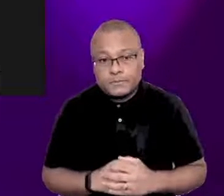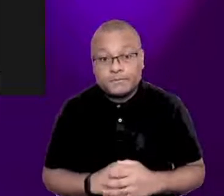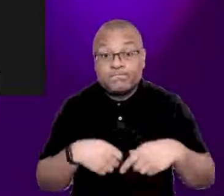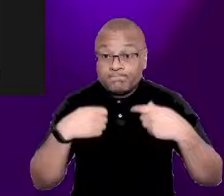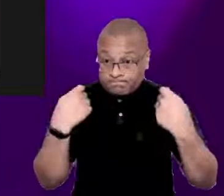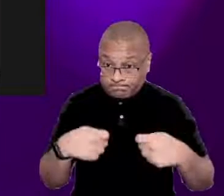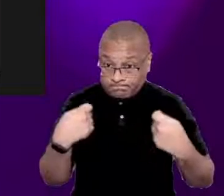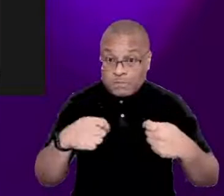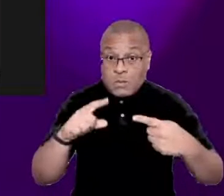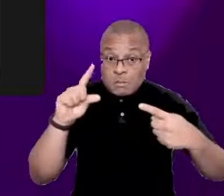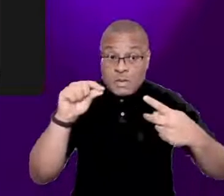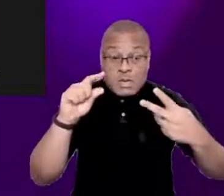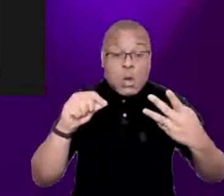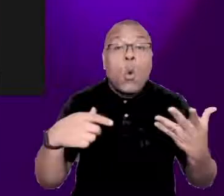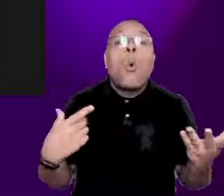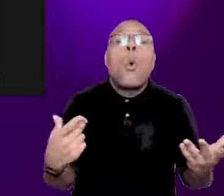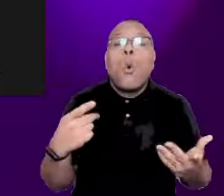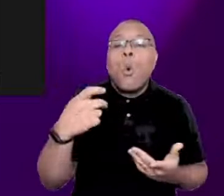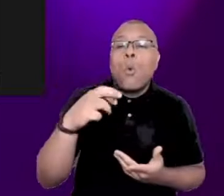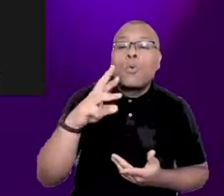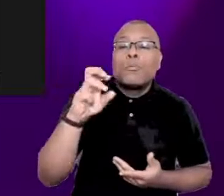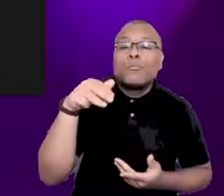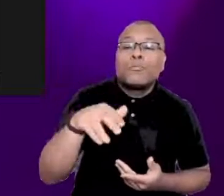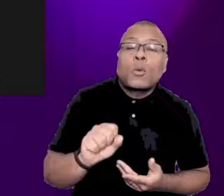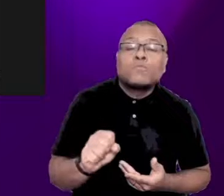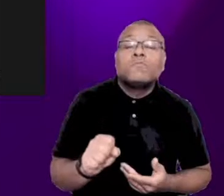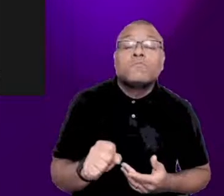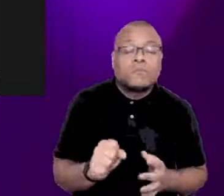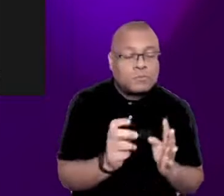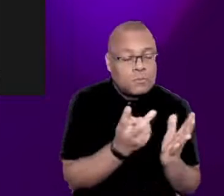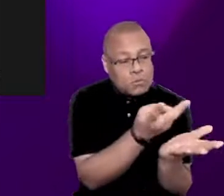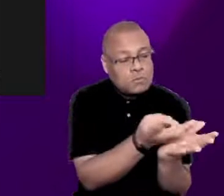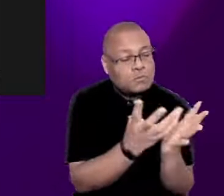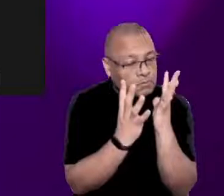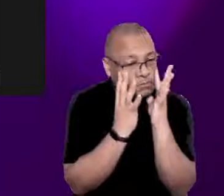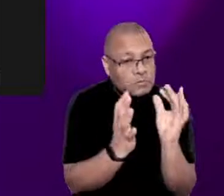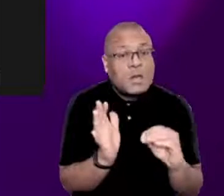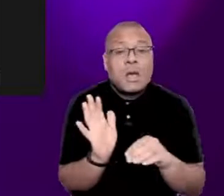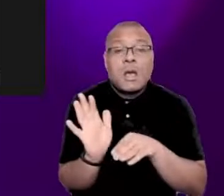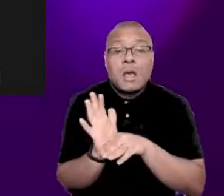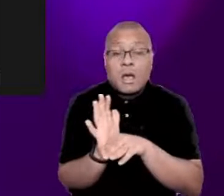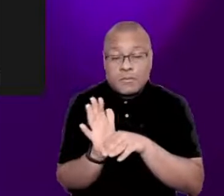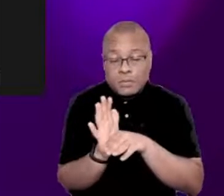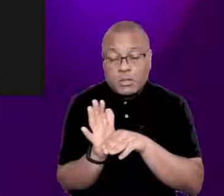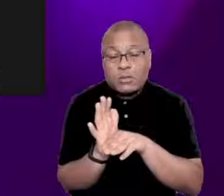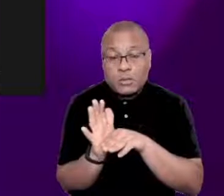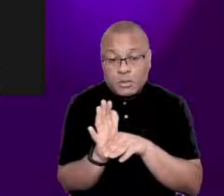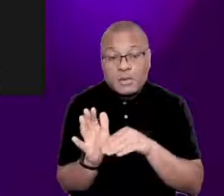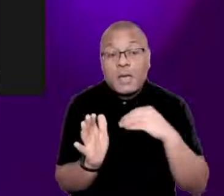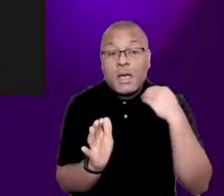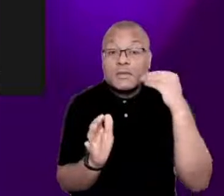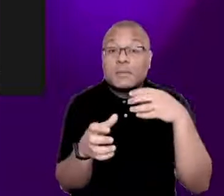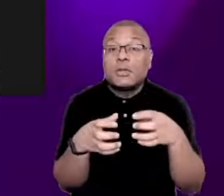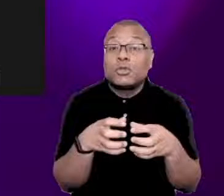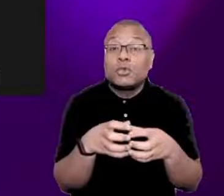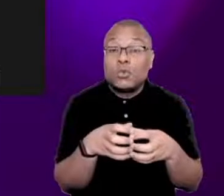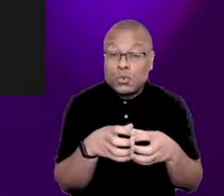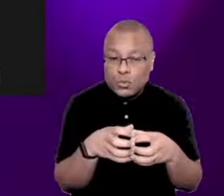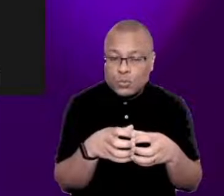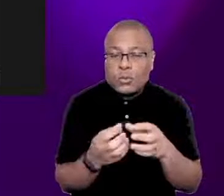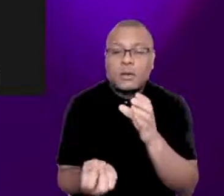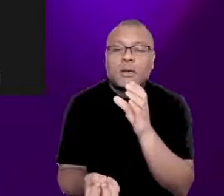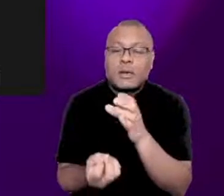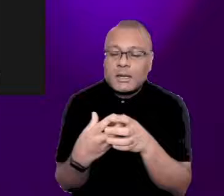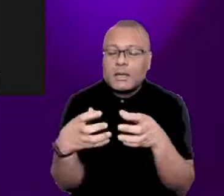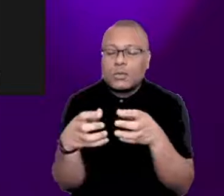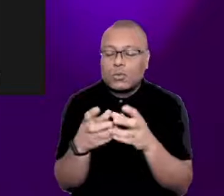para selecionar quais são os prompts, nós precisamos ouvir o paciente. E a metodologia que nós usamos é a Experience Group, que foi desenvolvida pelo